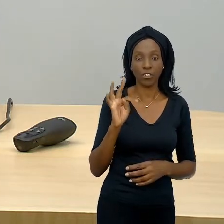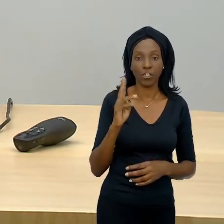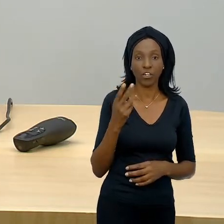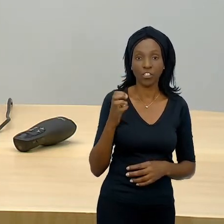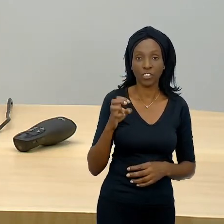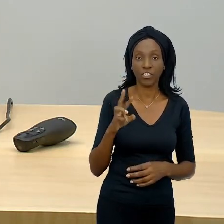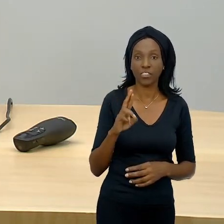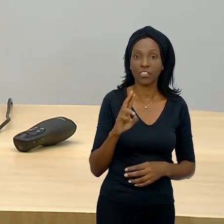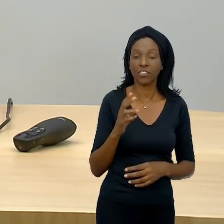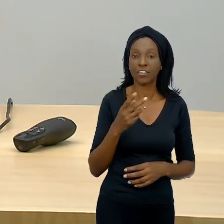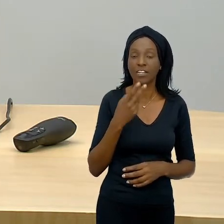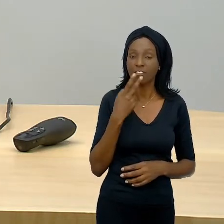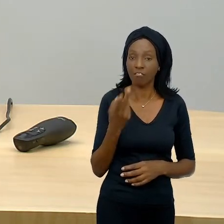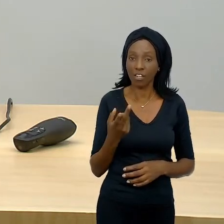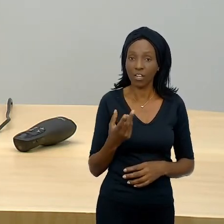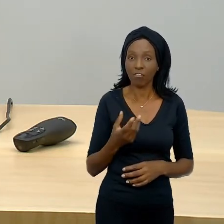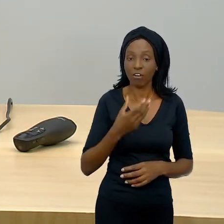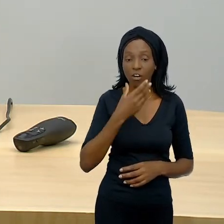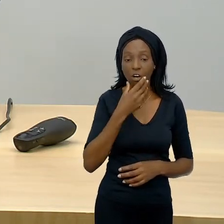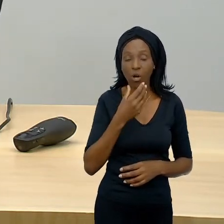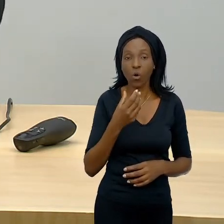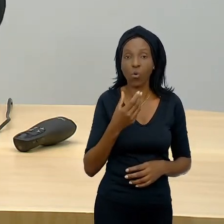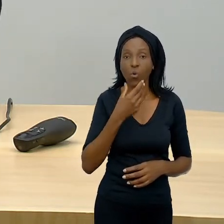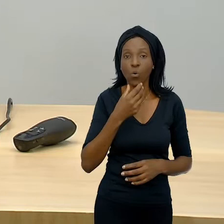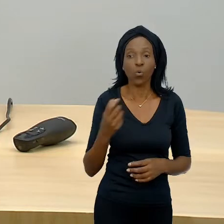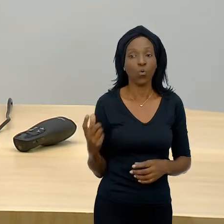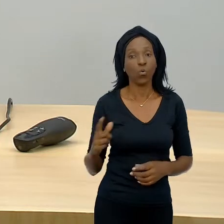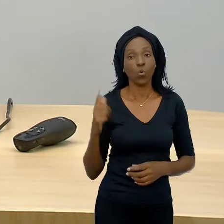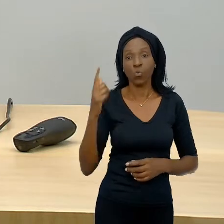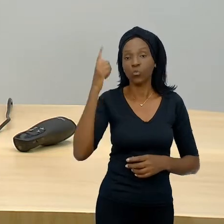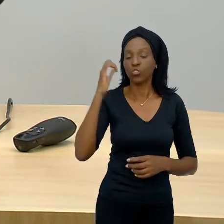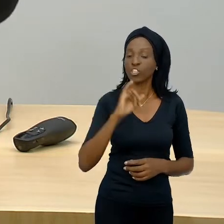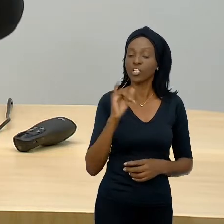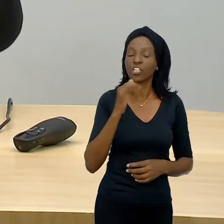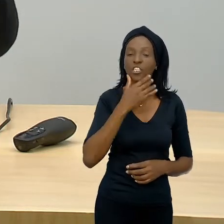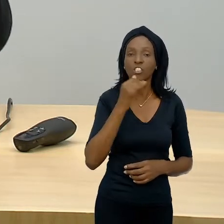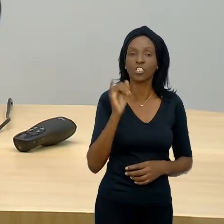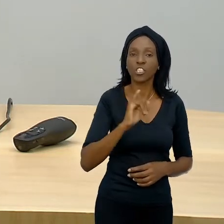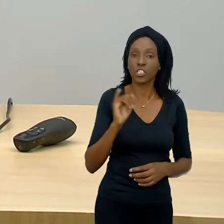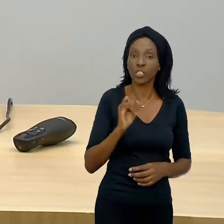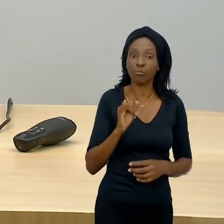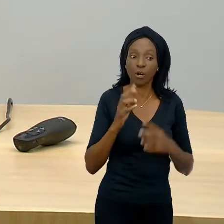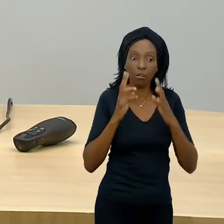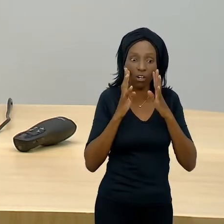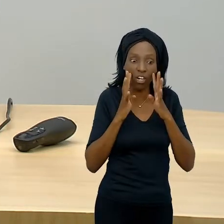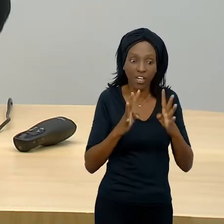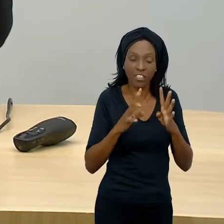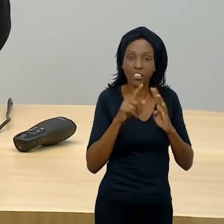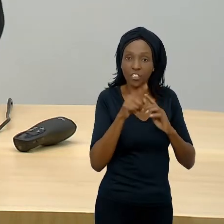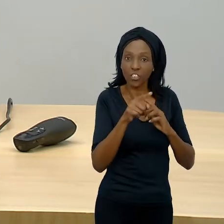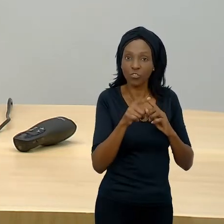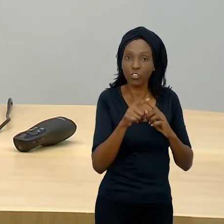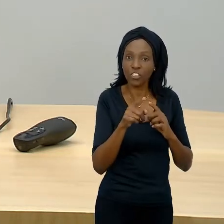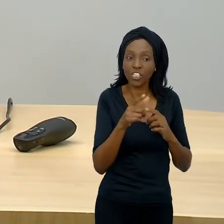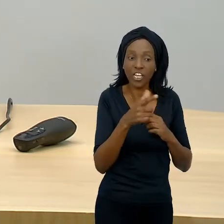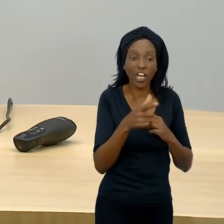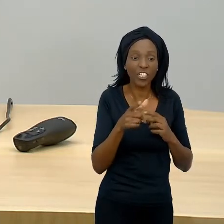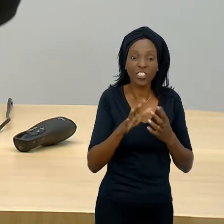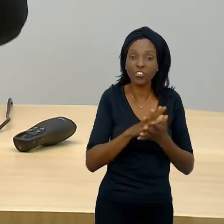de olho em você. Não há um passo, uma respirada,